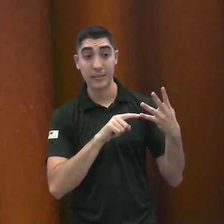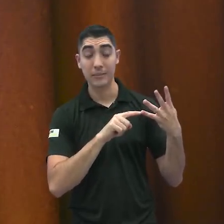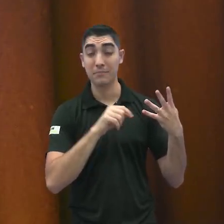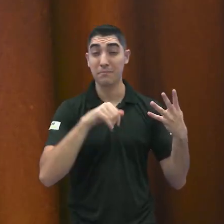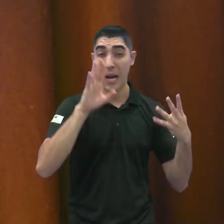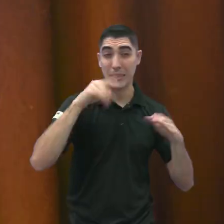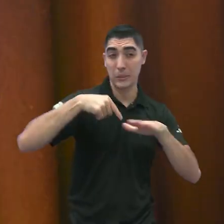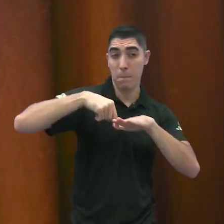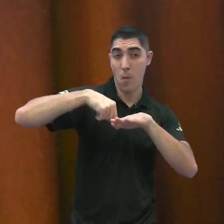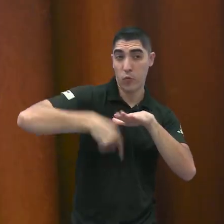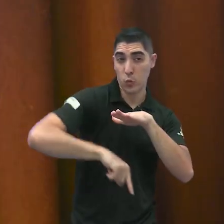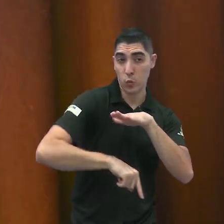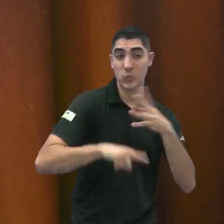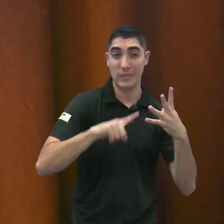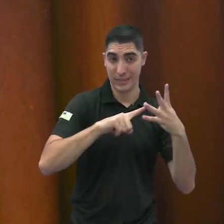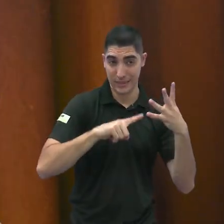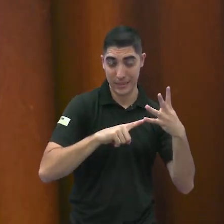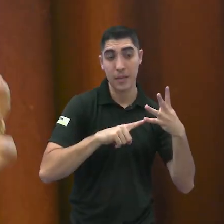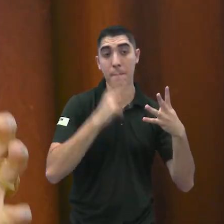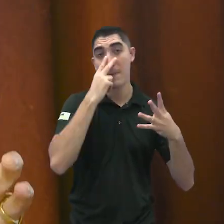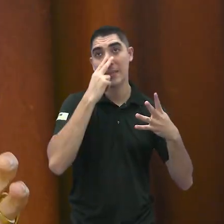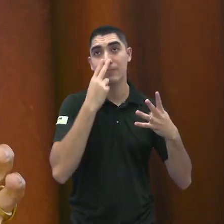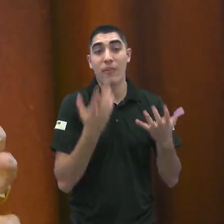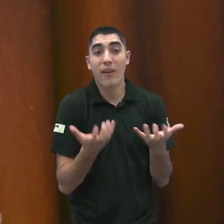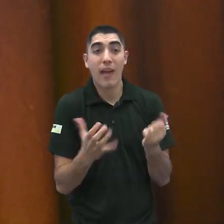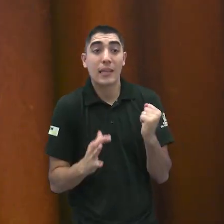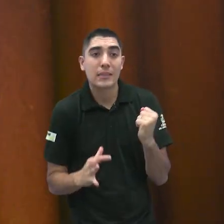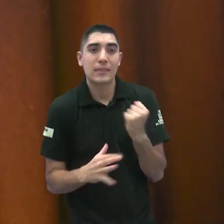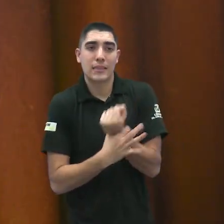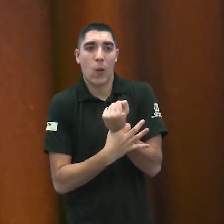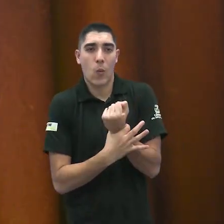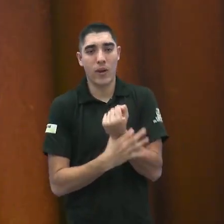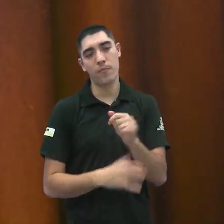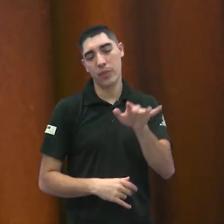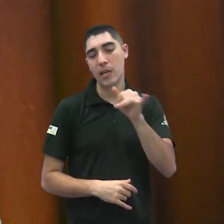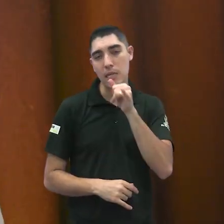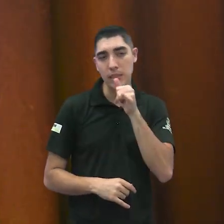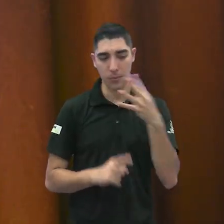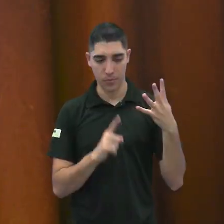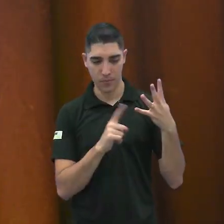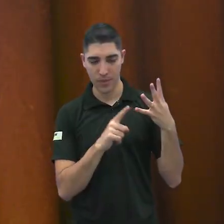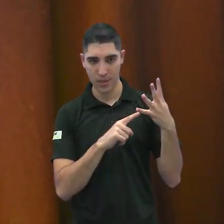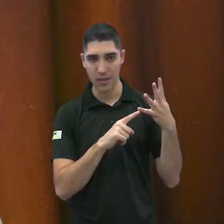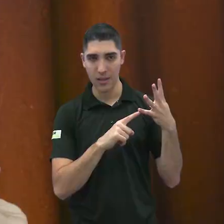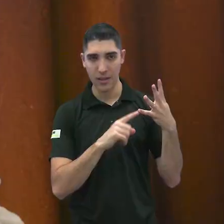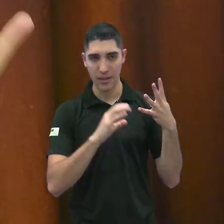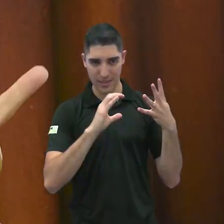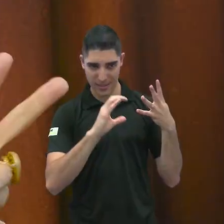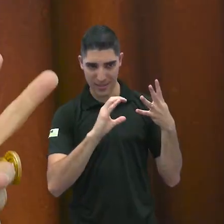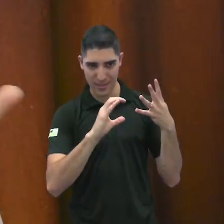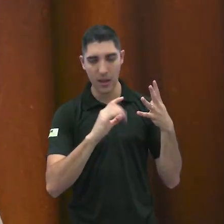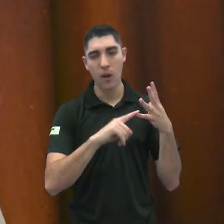eles precisam e eles buscam segurança. Por exemplo, o conforme, que eu gosto de falar,